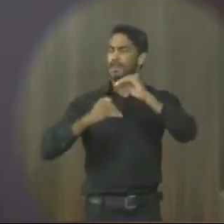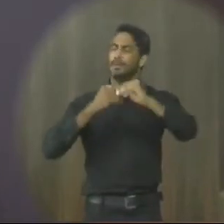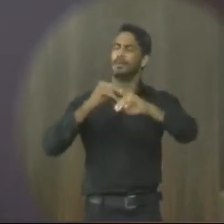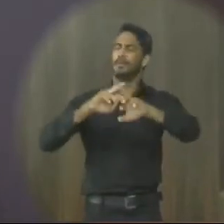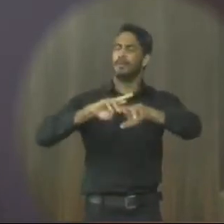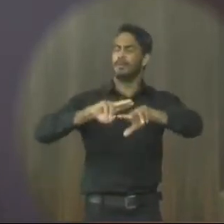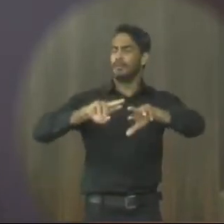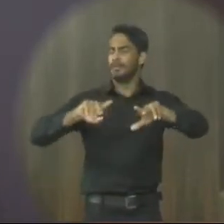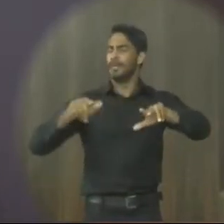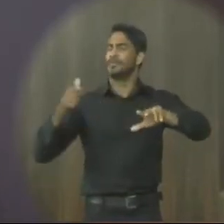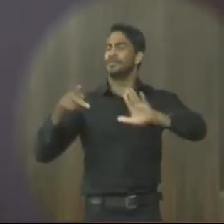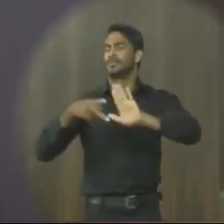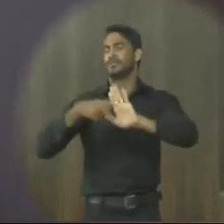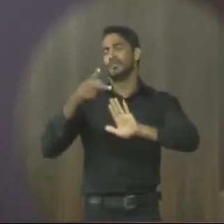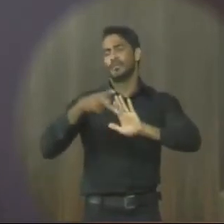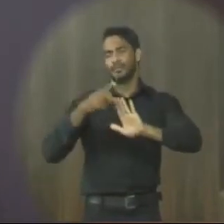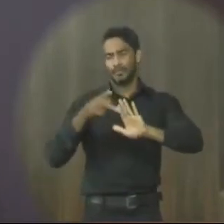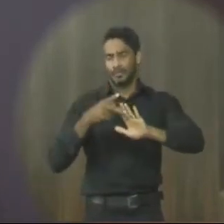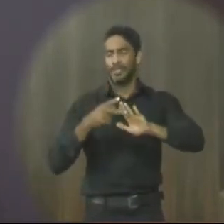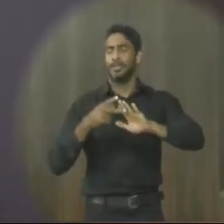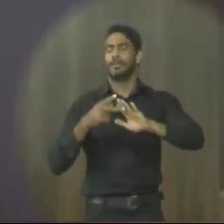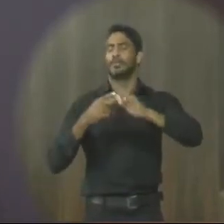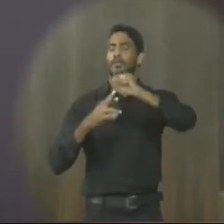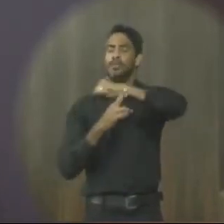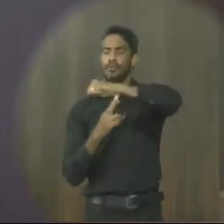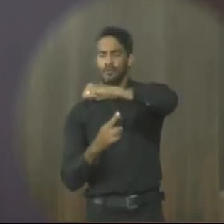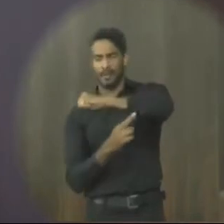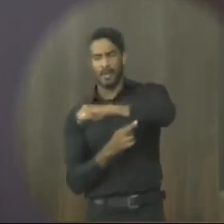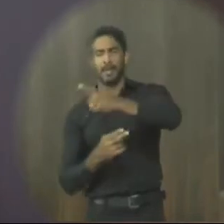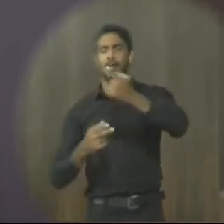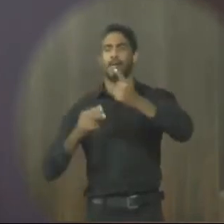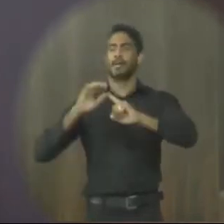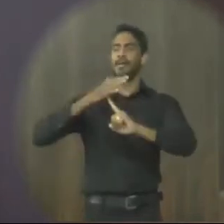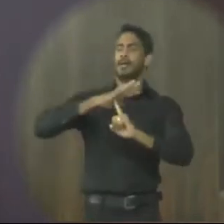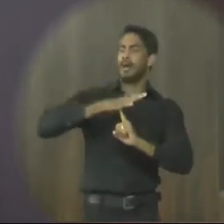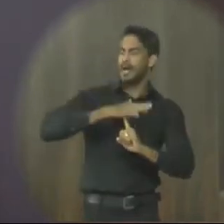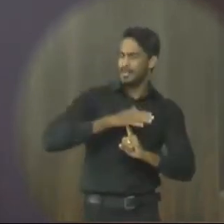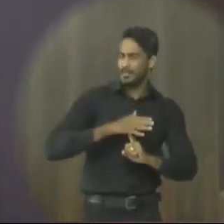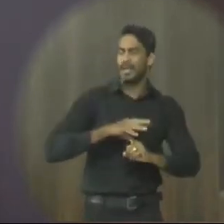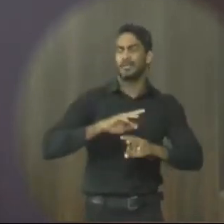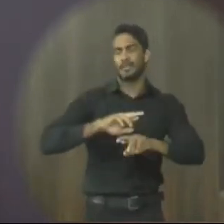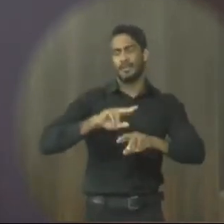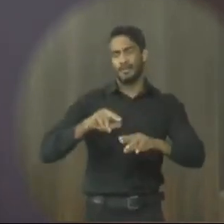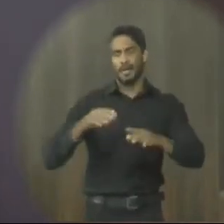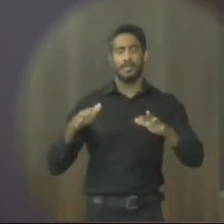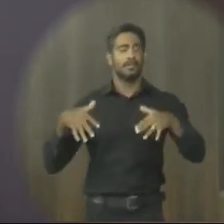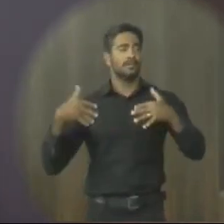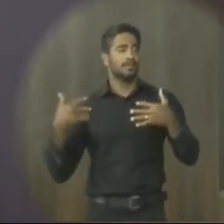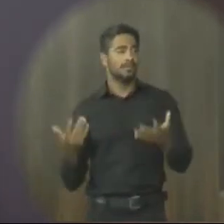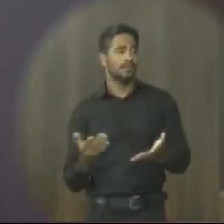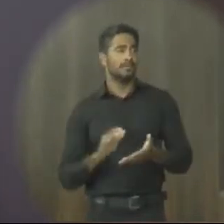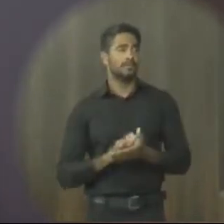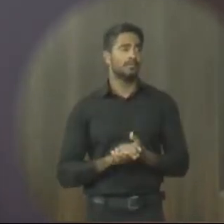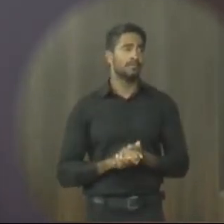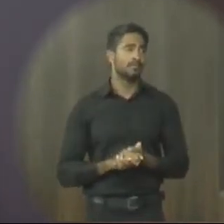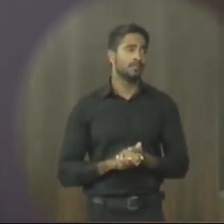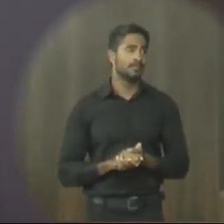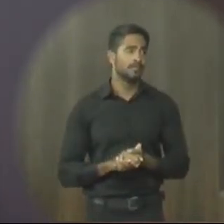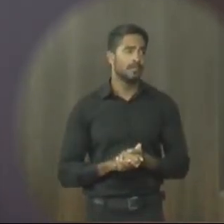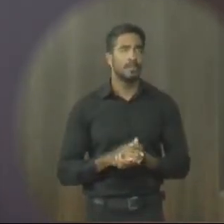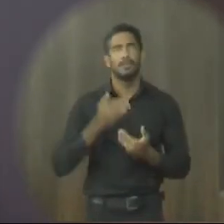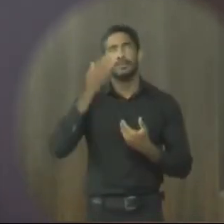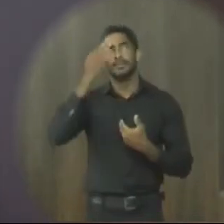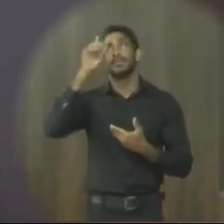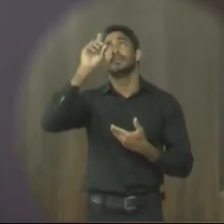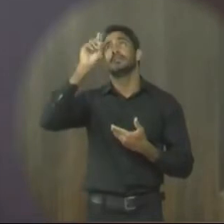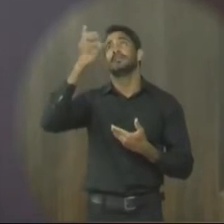desenvolvendo vários outros projetos, rodoviária, as praças da matriz, vários projetos. Então, assim, se Deus quiser,